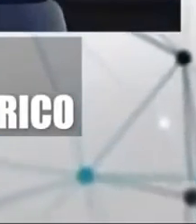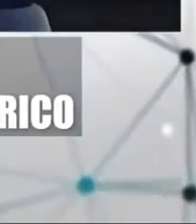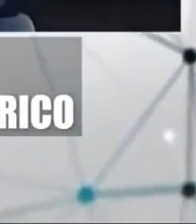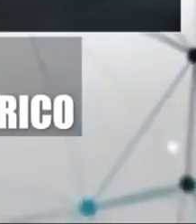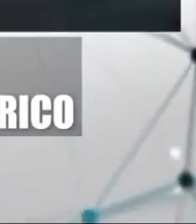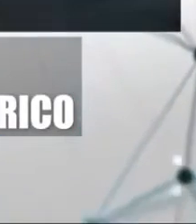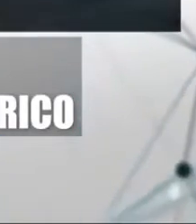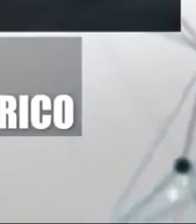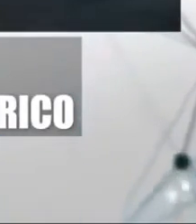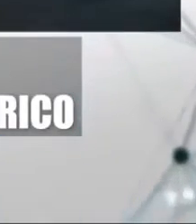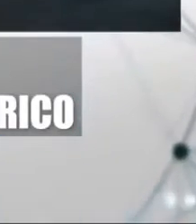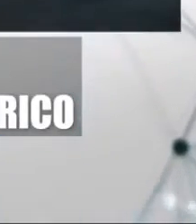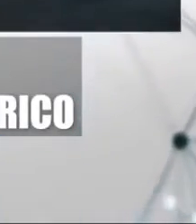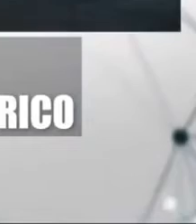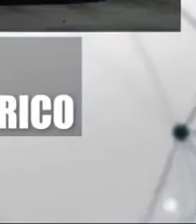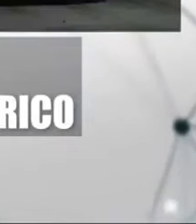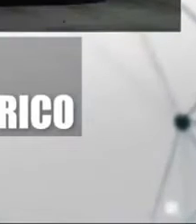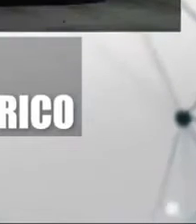tá trabalhando